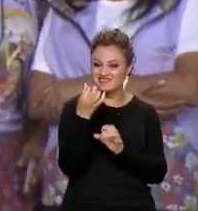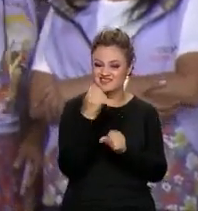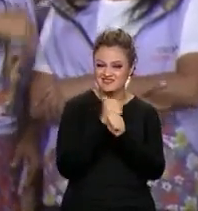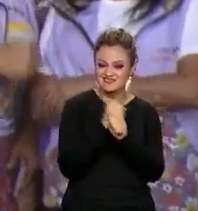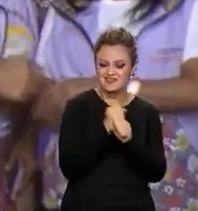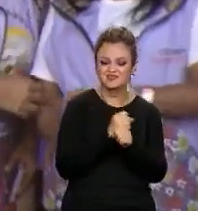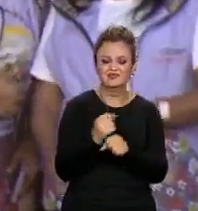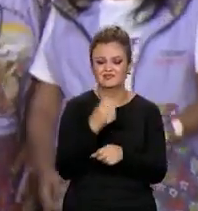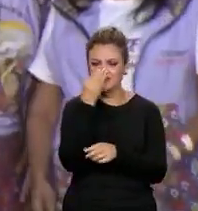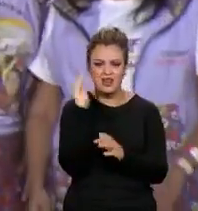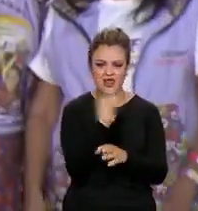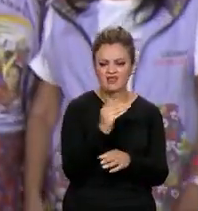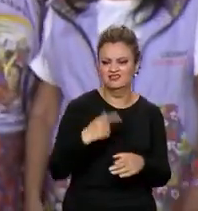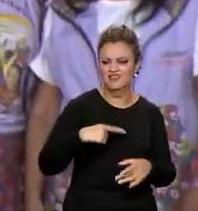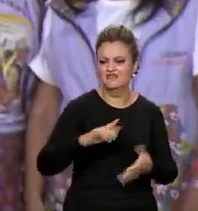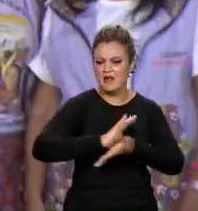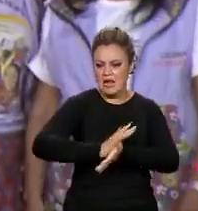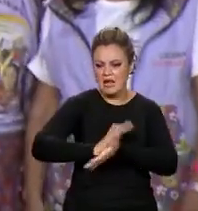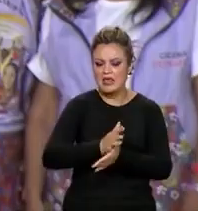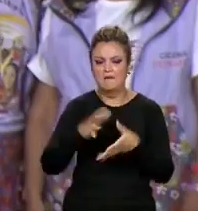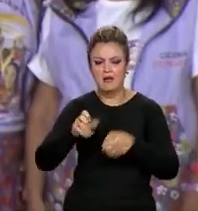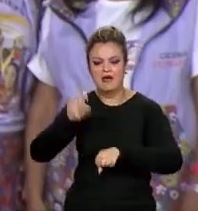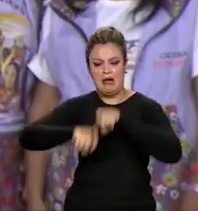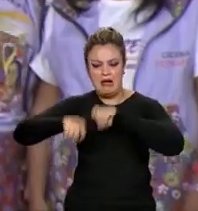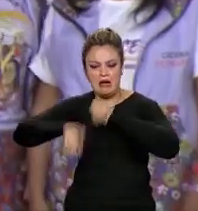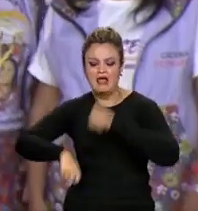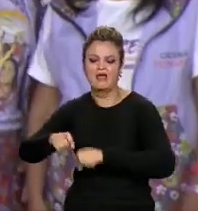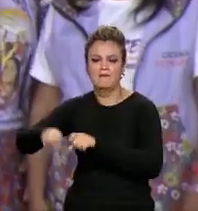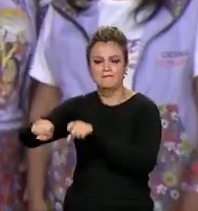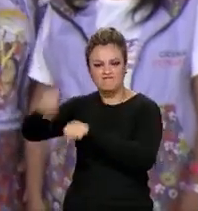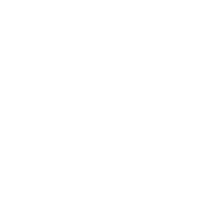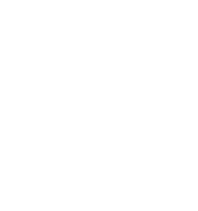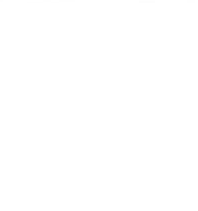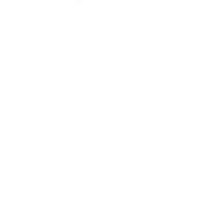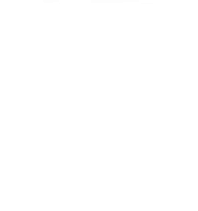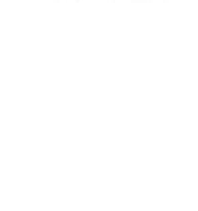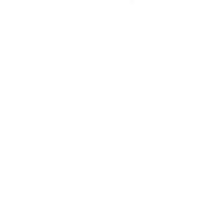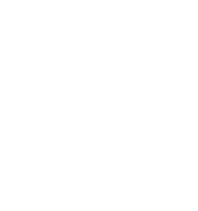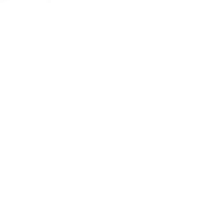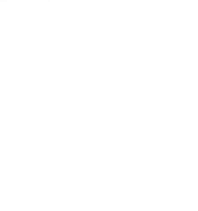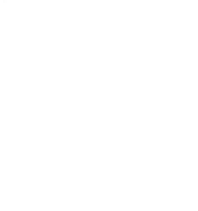anos foram abandonadas foram estupradas foram assassinadas